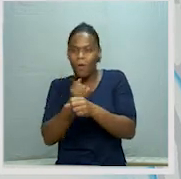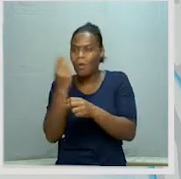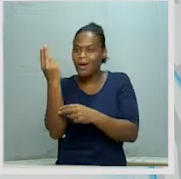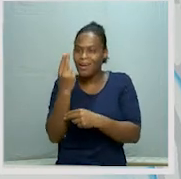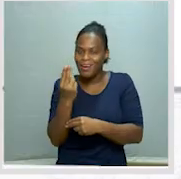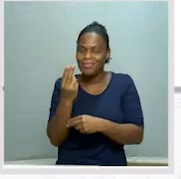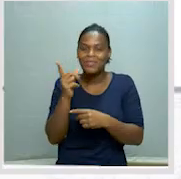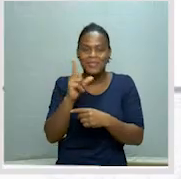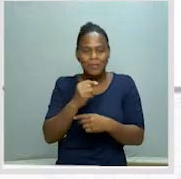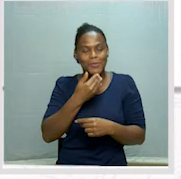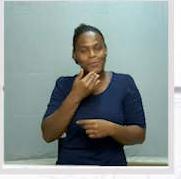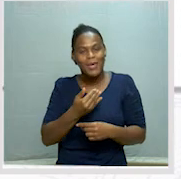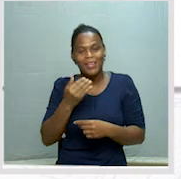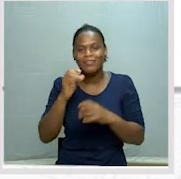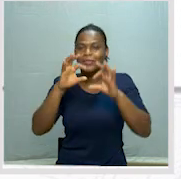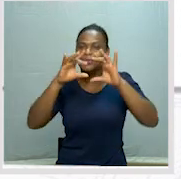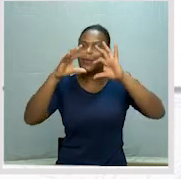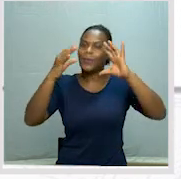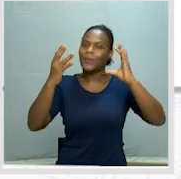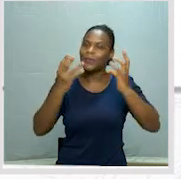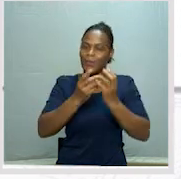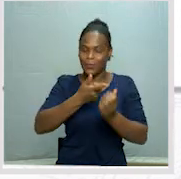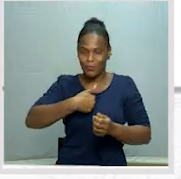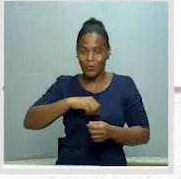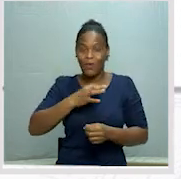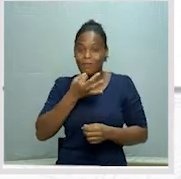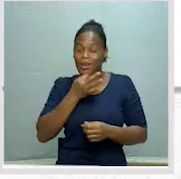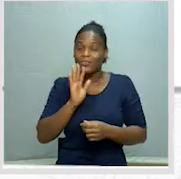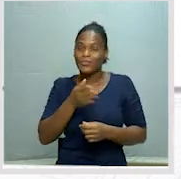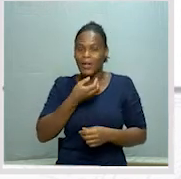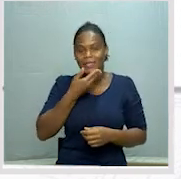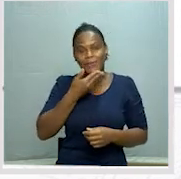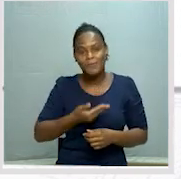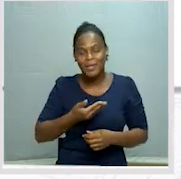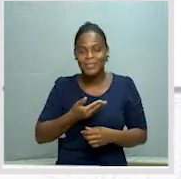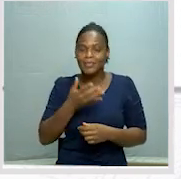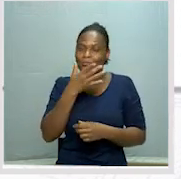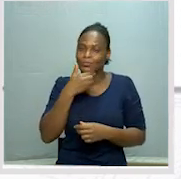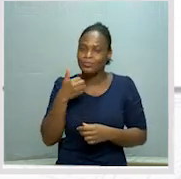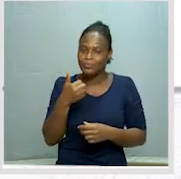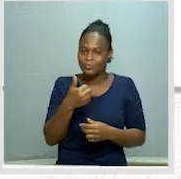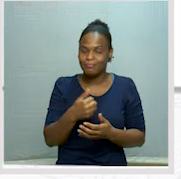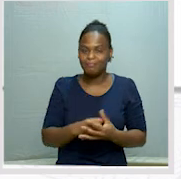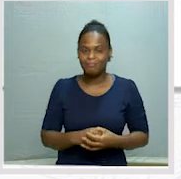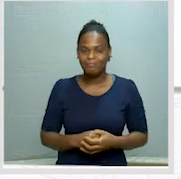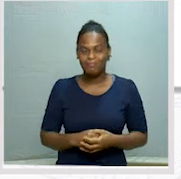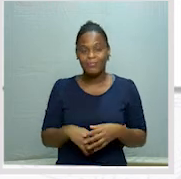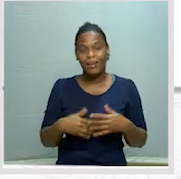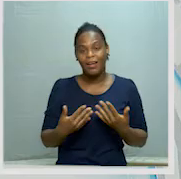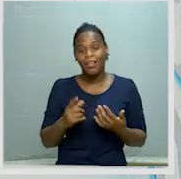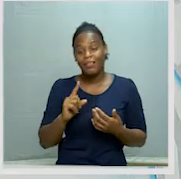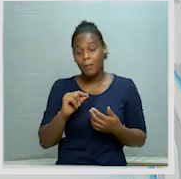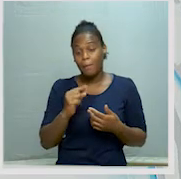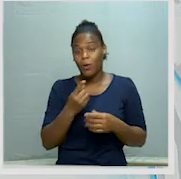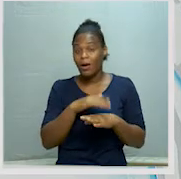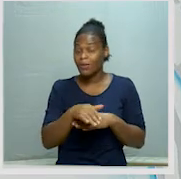obra de arte, ele experiencia também a natureza. Então, falamos em experiência estética.